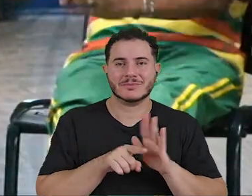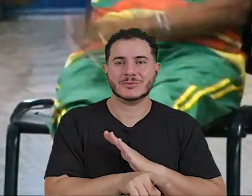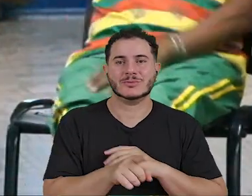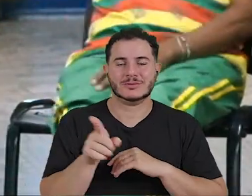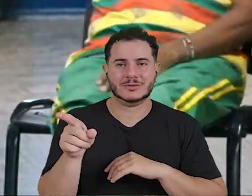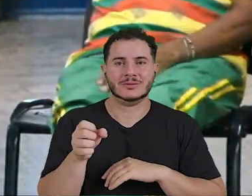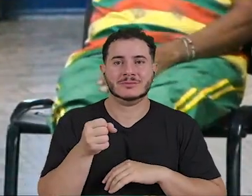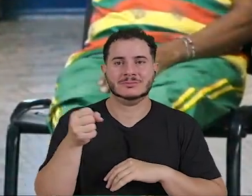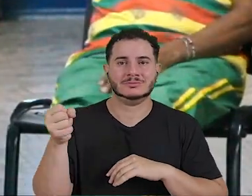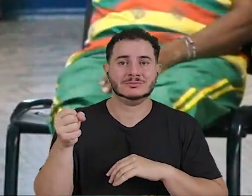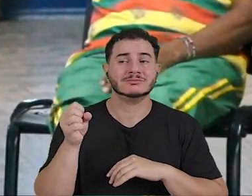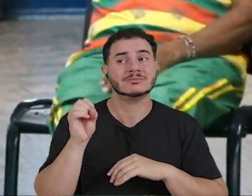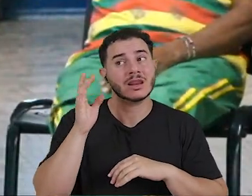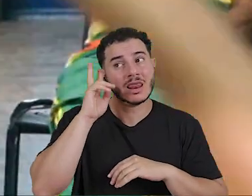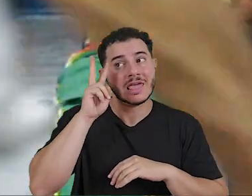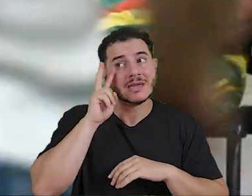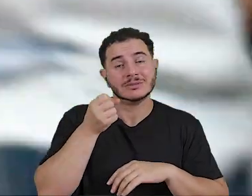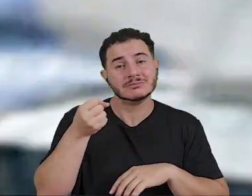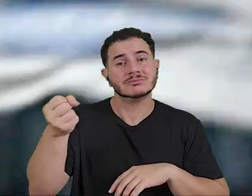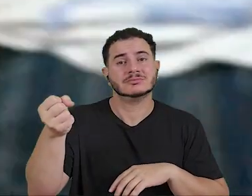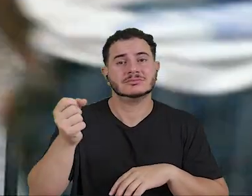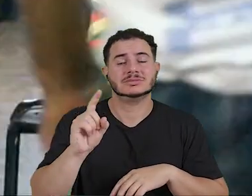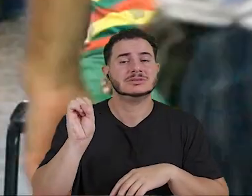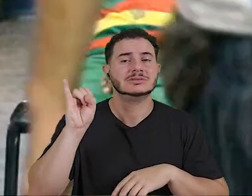Pega o microfone, senão não dá para ouvir.